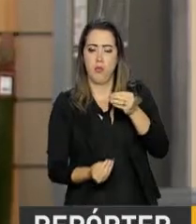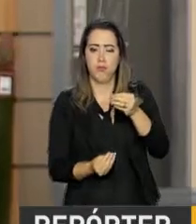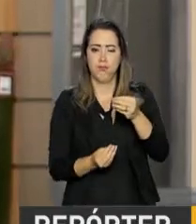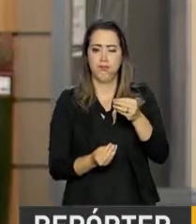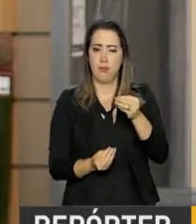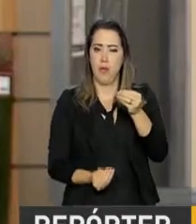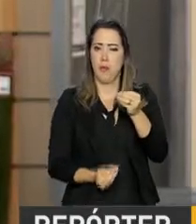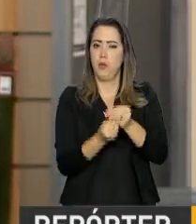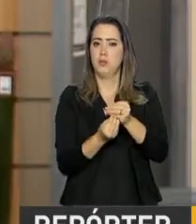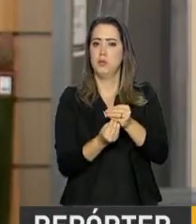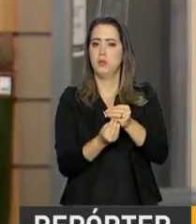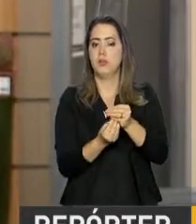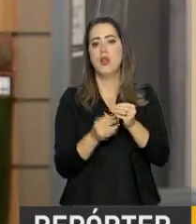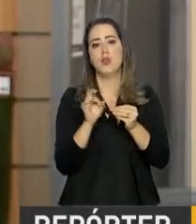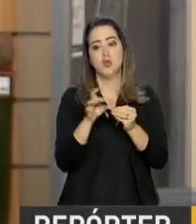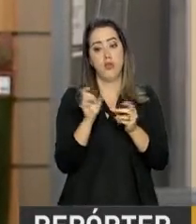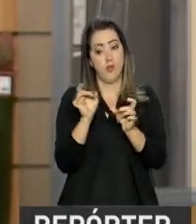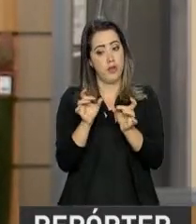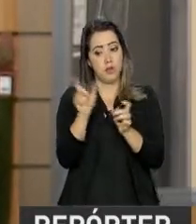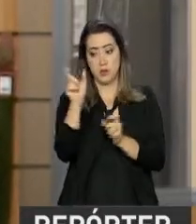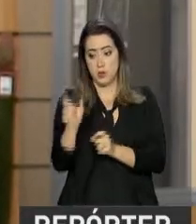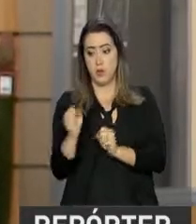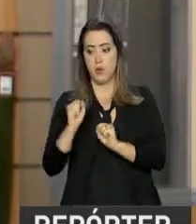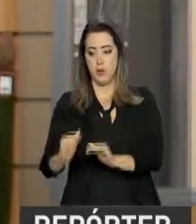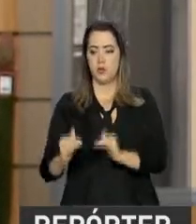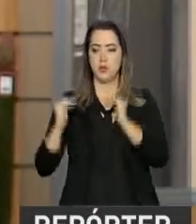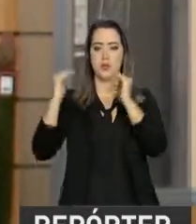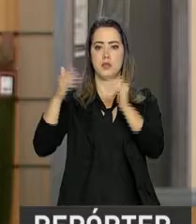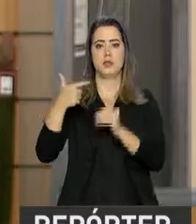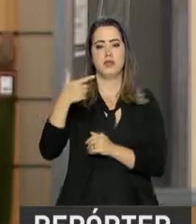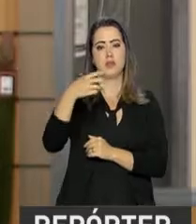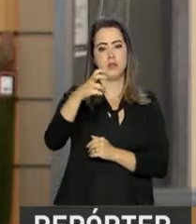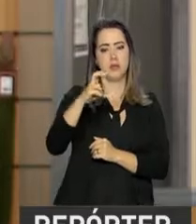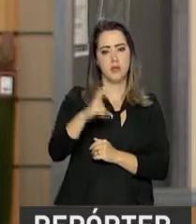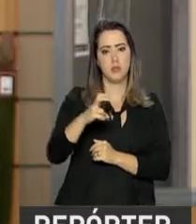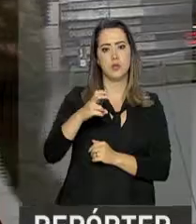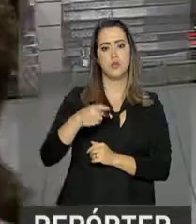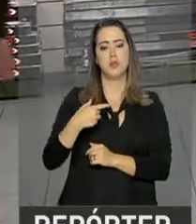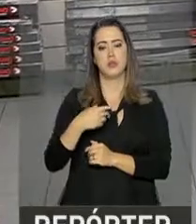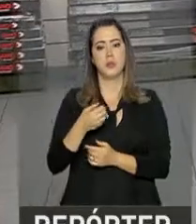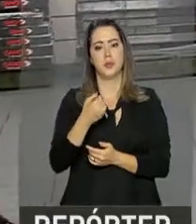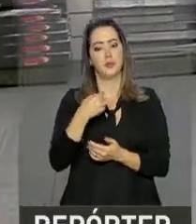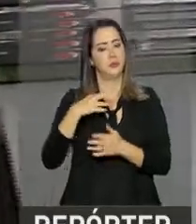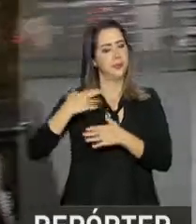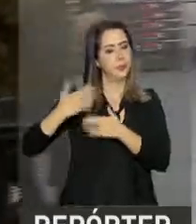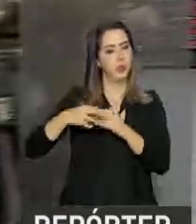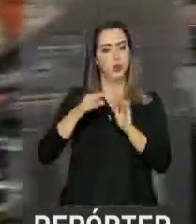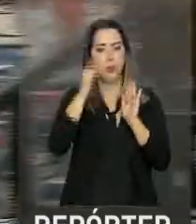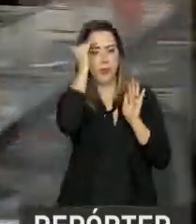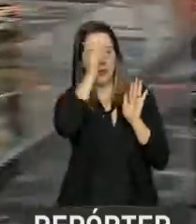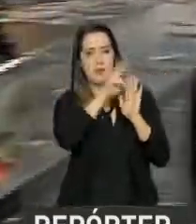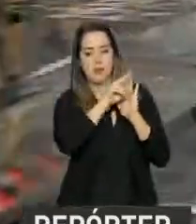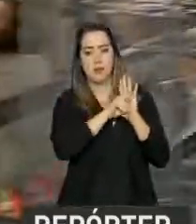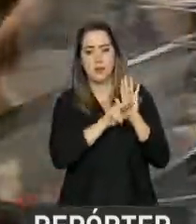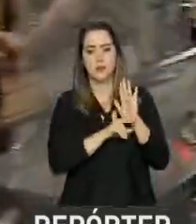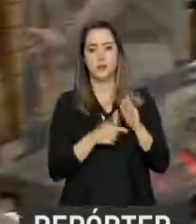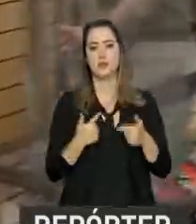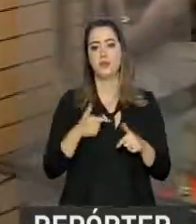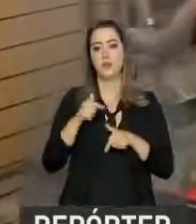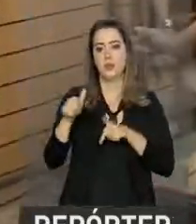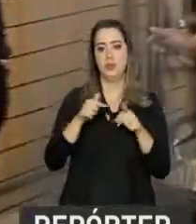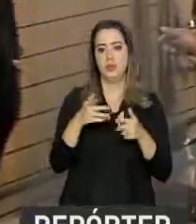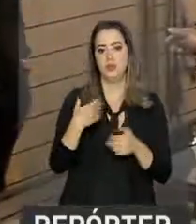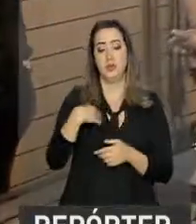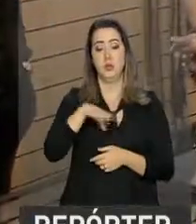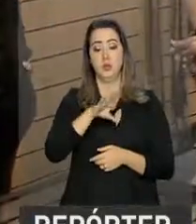habilitado a comprar armas. Da mesma forma, né? Maior de 25 e com bons antecedentes. O Exército está aproveitando a operação para